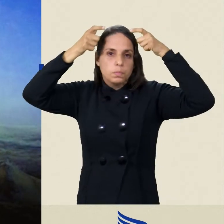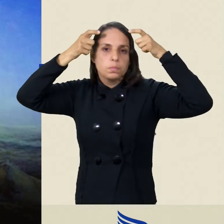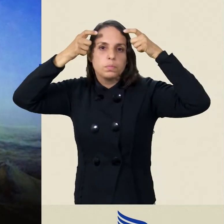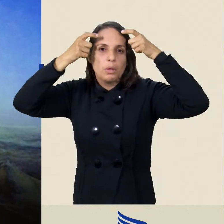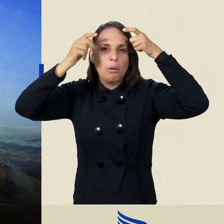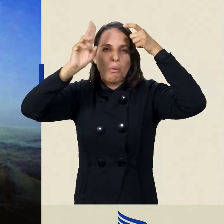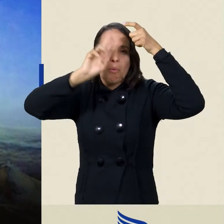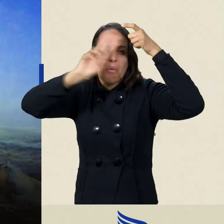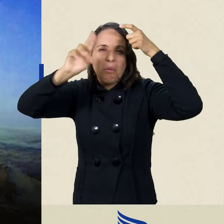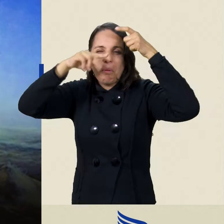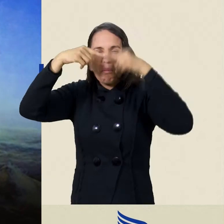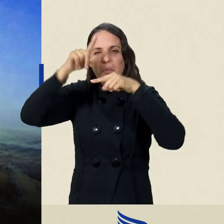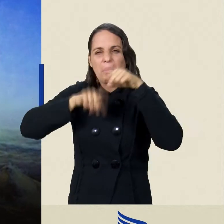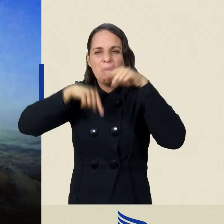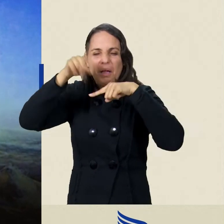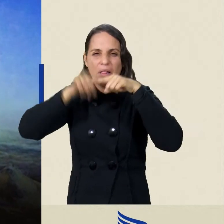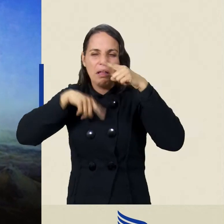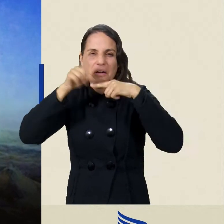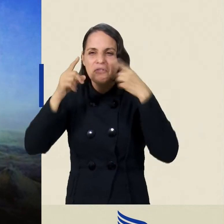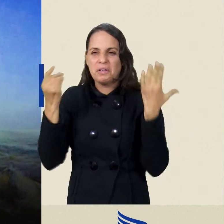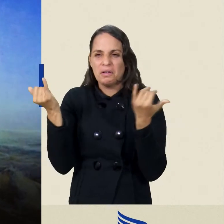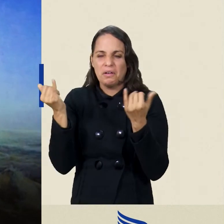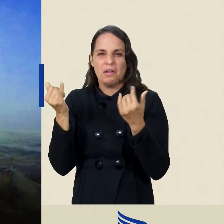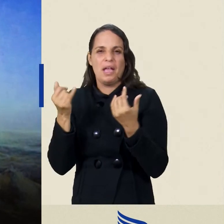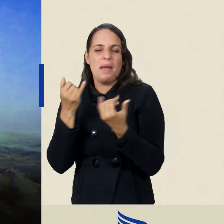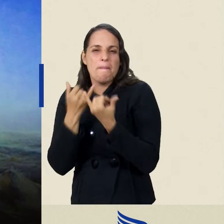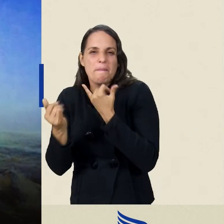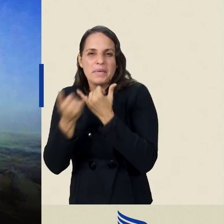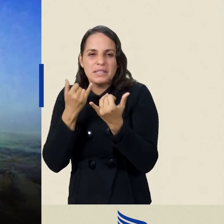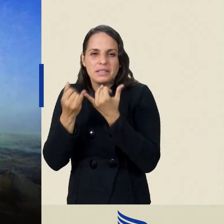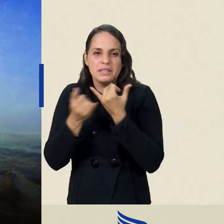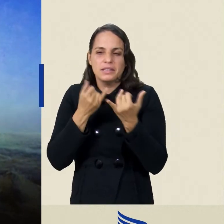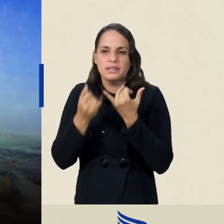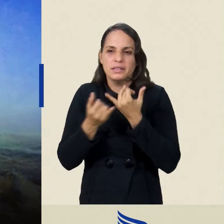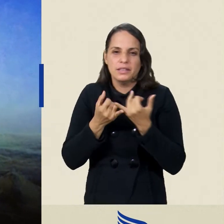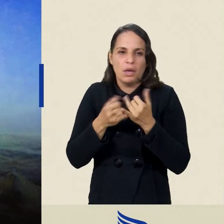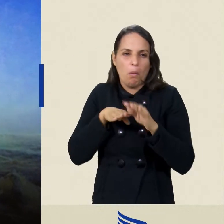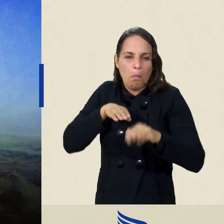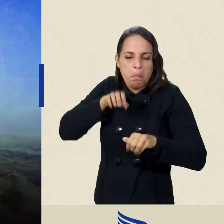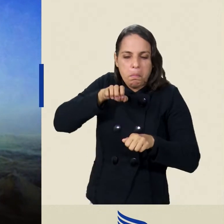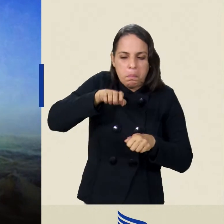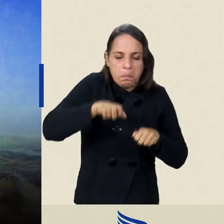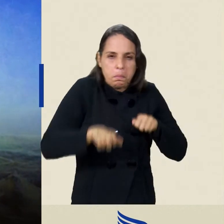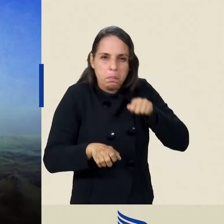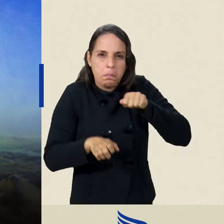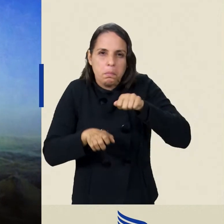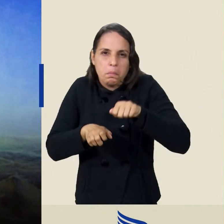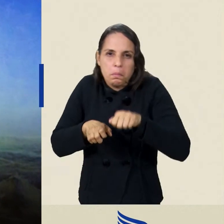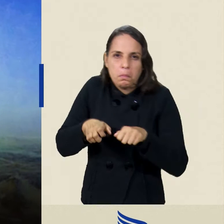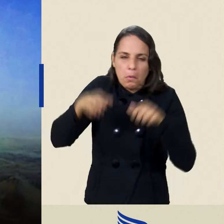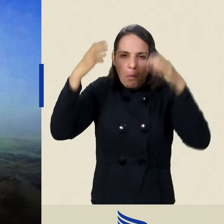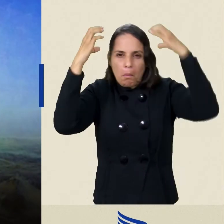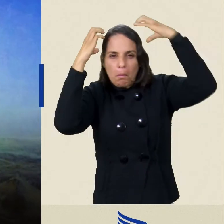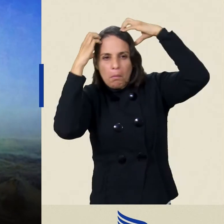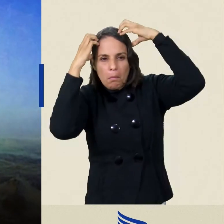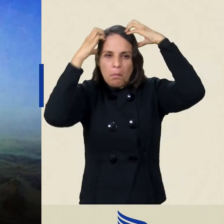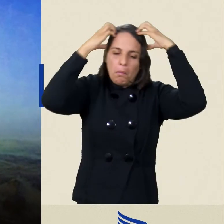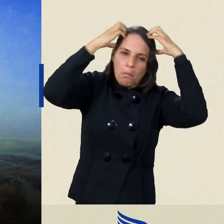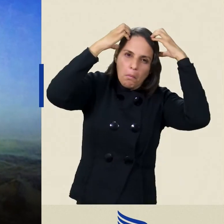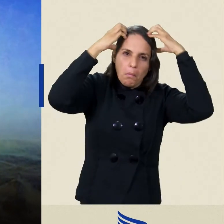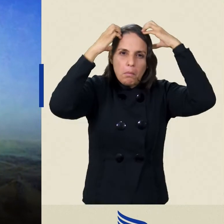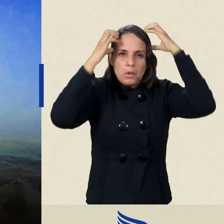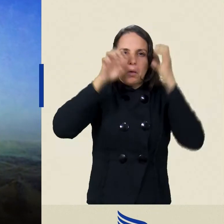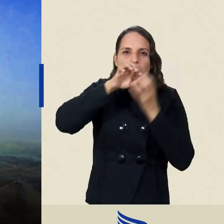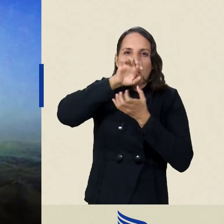a besta que vi era semelhante ao leopardo, e os seus pés como os de urso, e a sua boca como a de